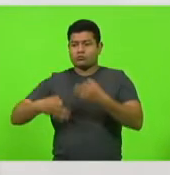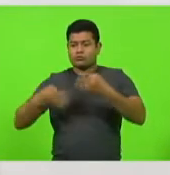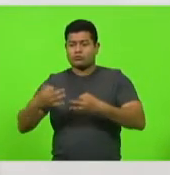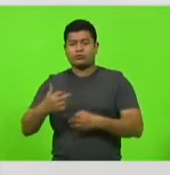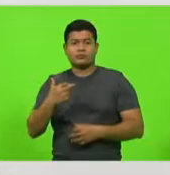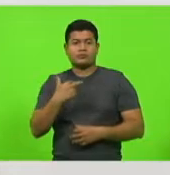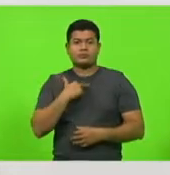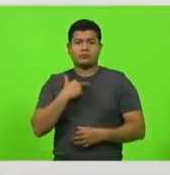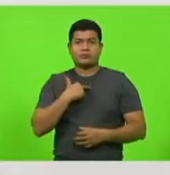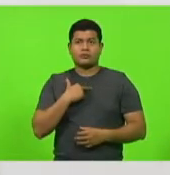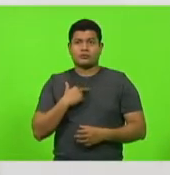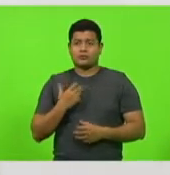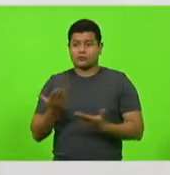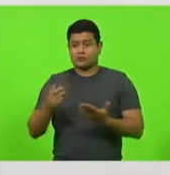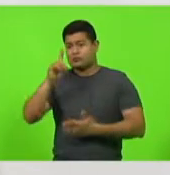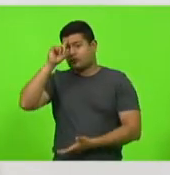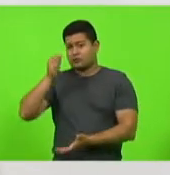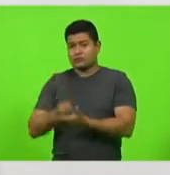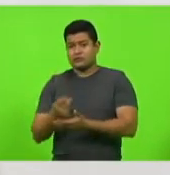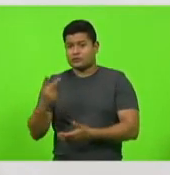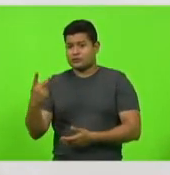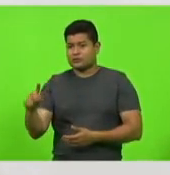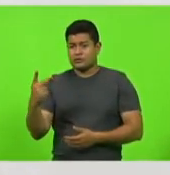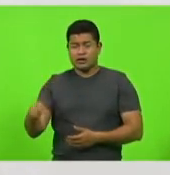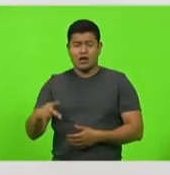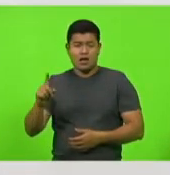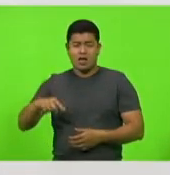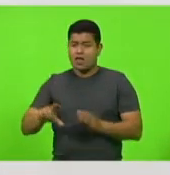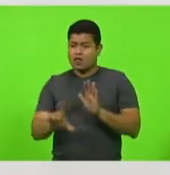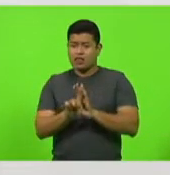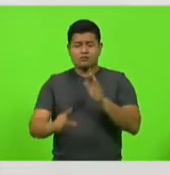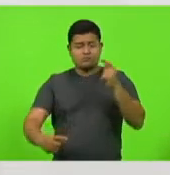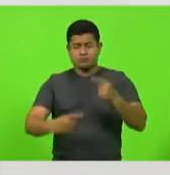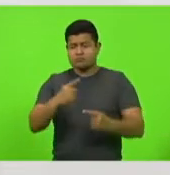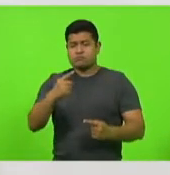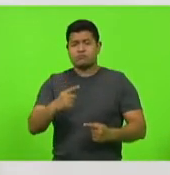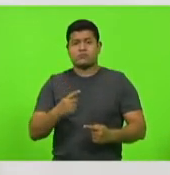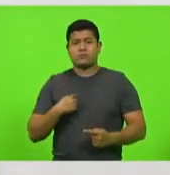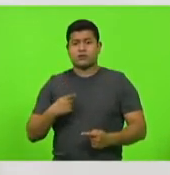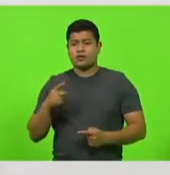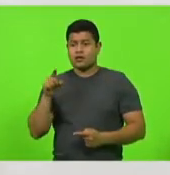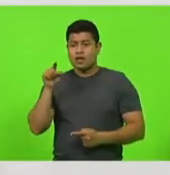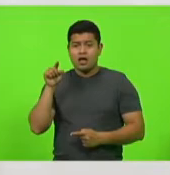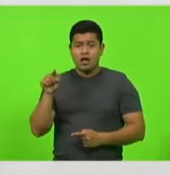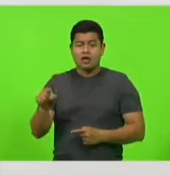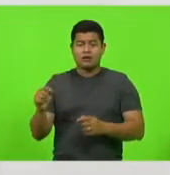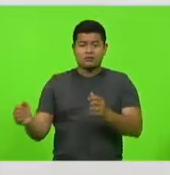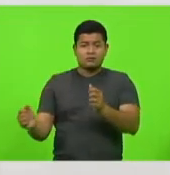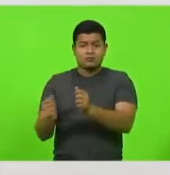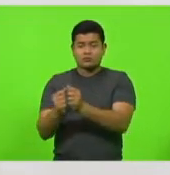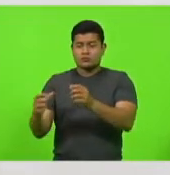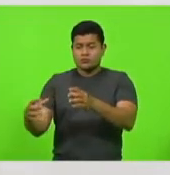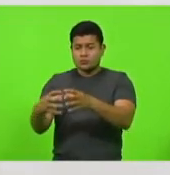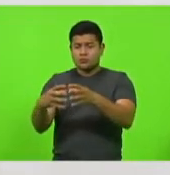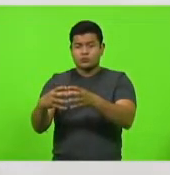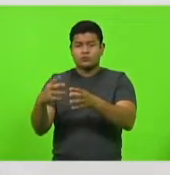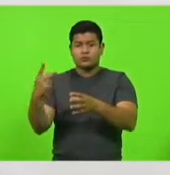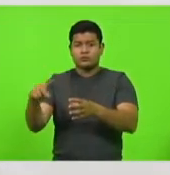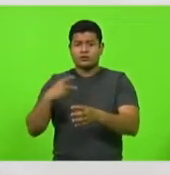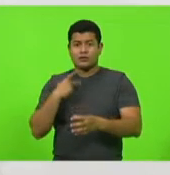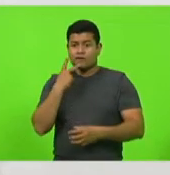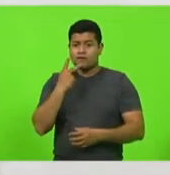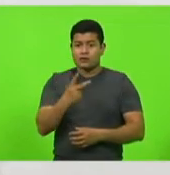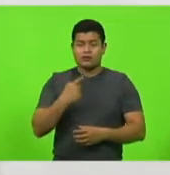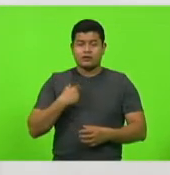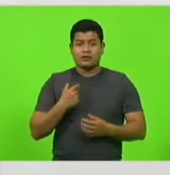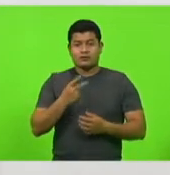são ilegais. Ele e seus colegas, naturalmente, afirmam que o leigo não sabe o que